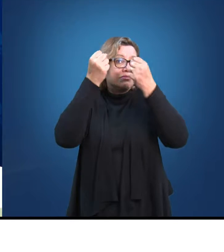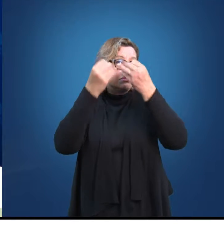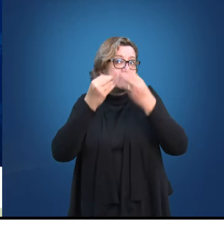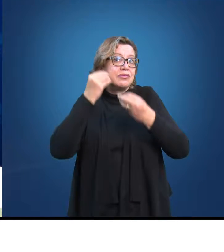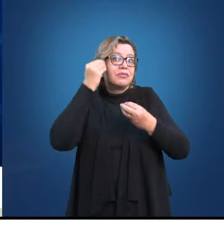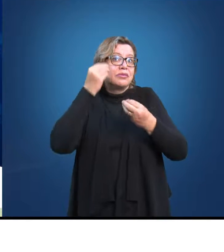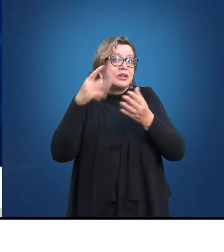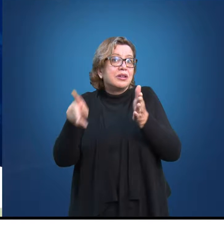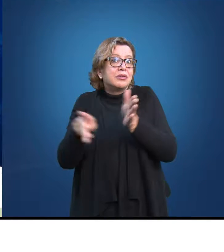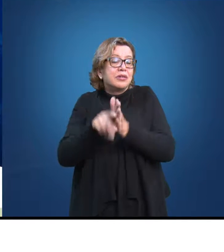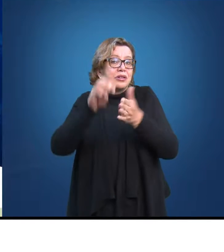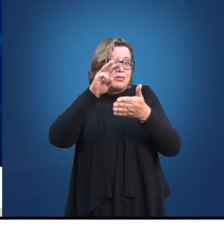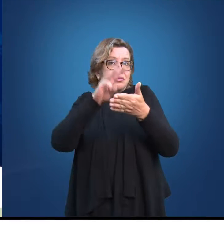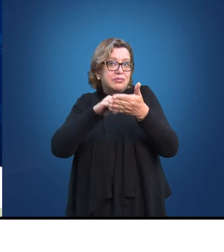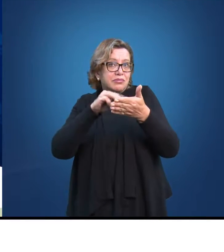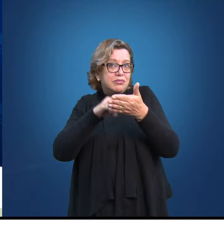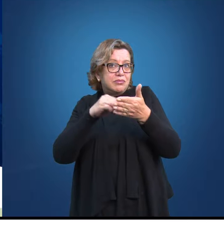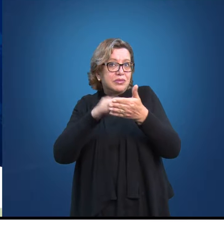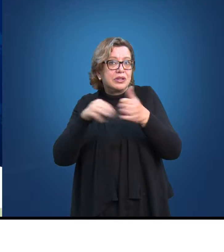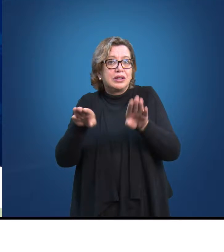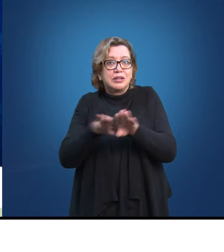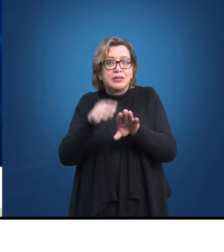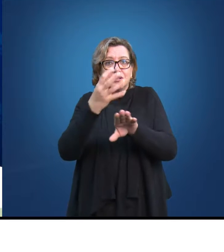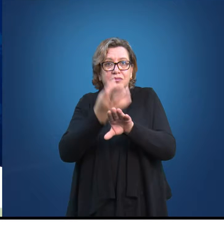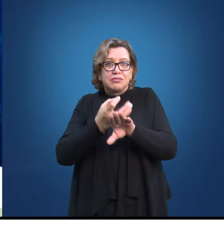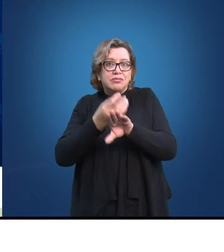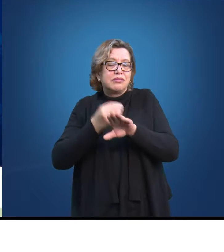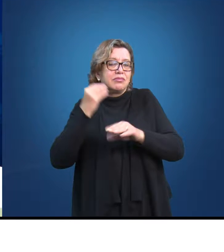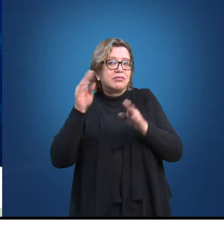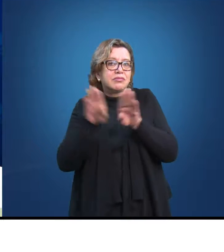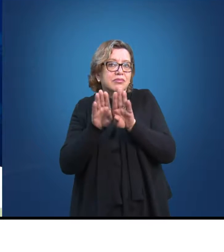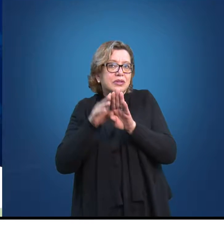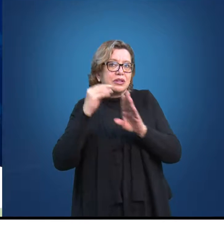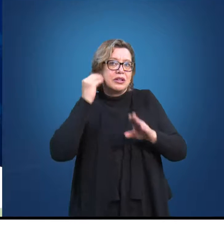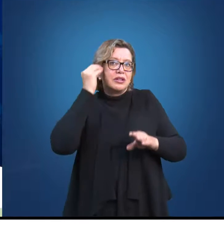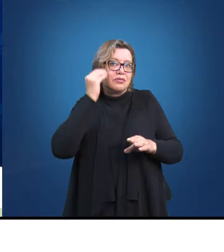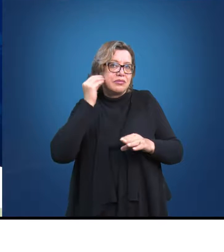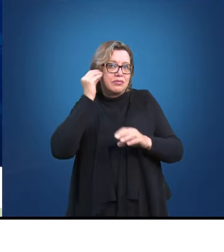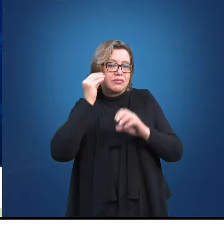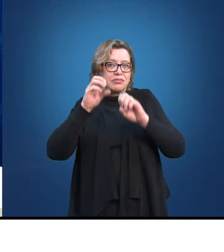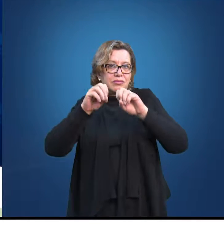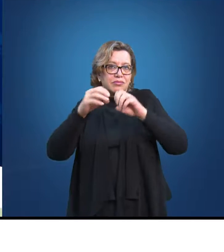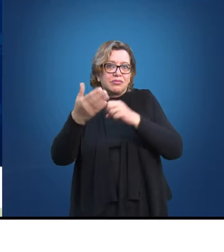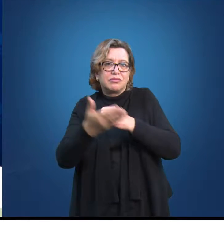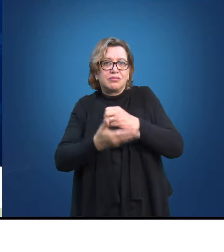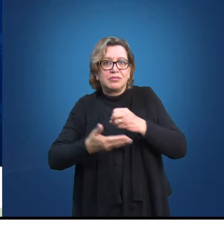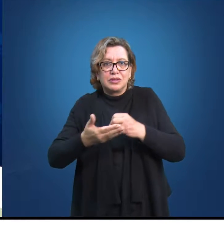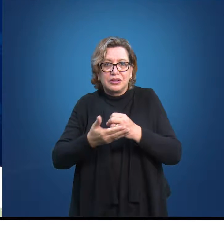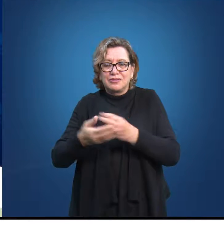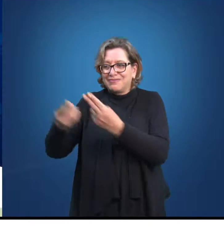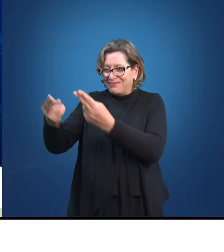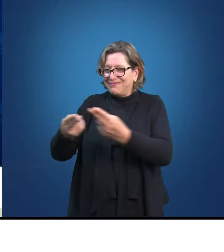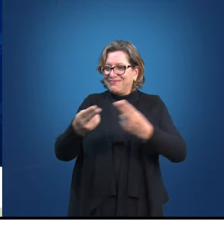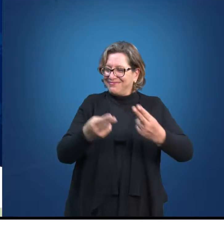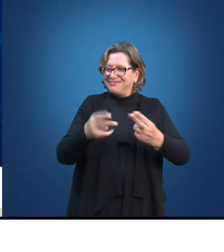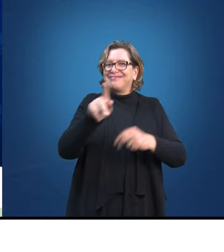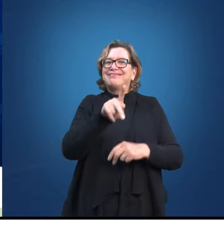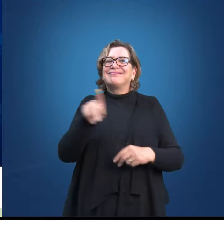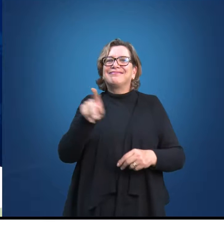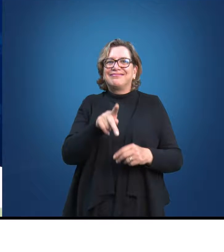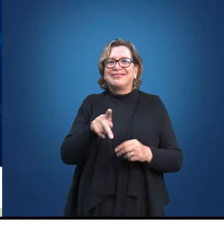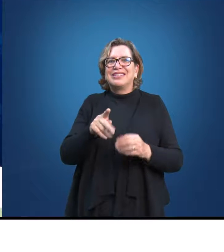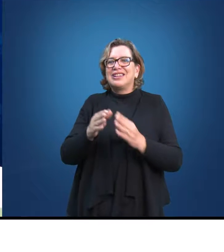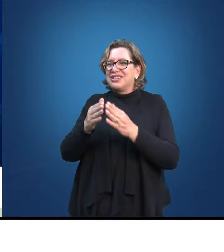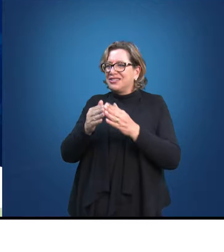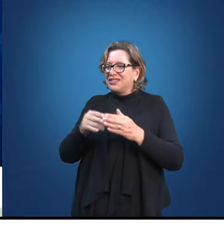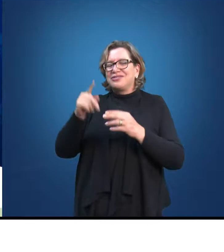com a metodologia, com a disciplina e com a sua experiência também na educação básica. Professora Elizabeth, bem-vinda. Por